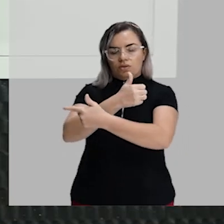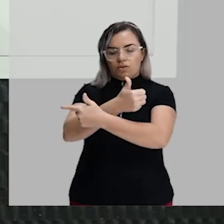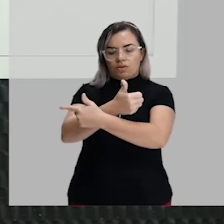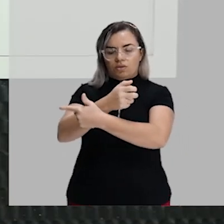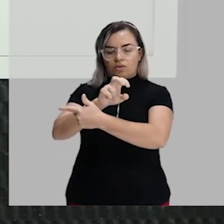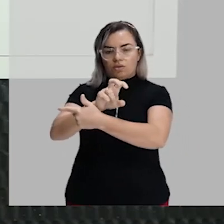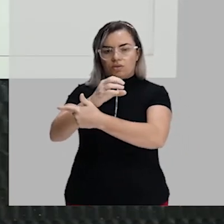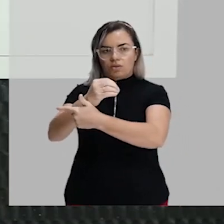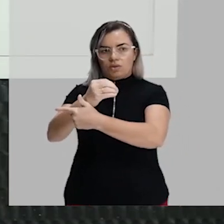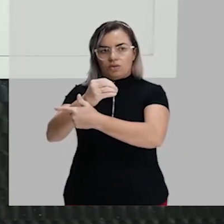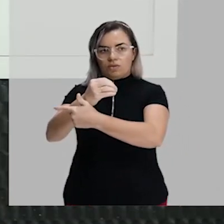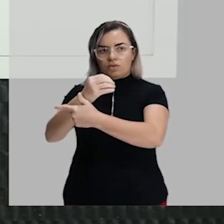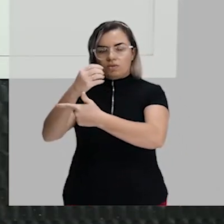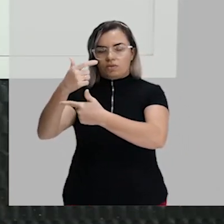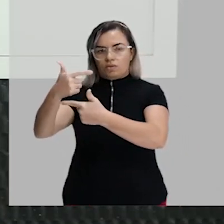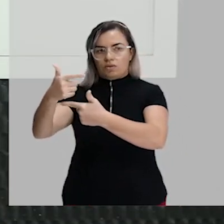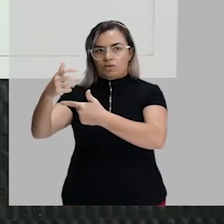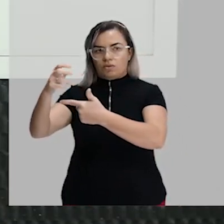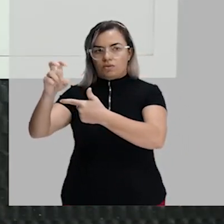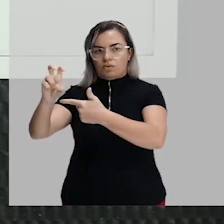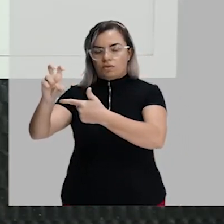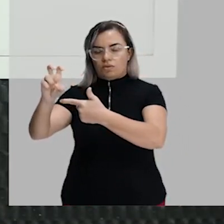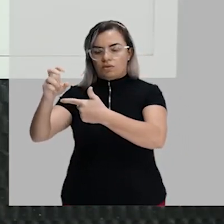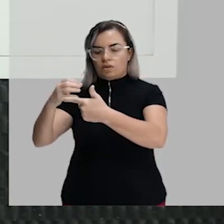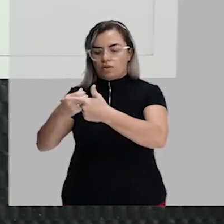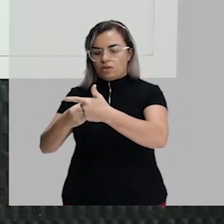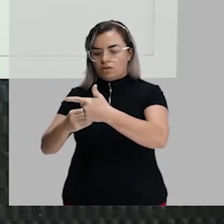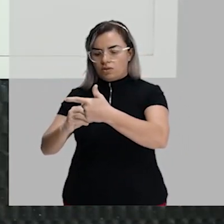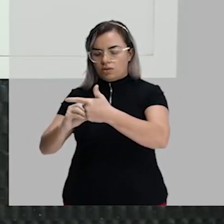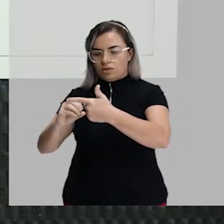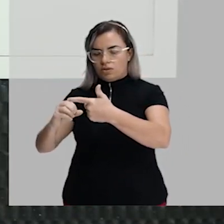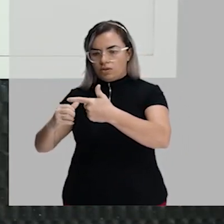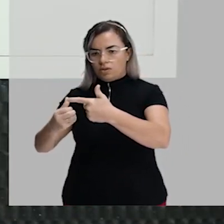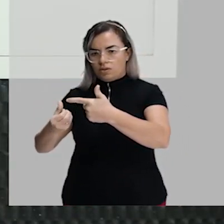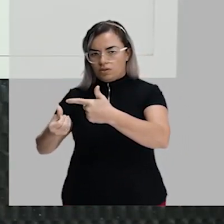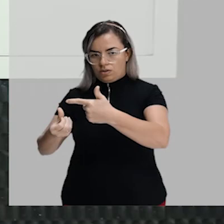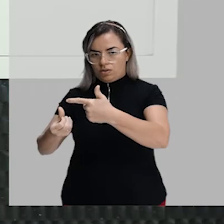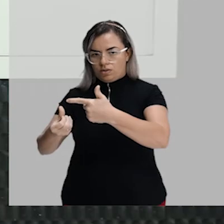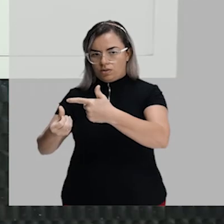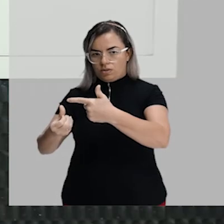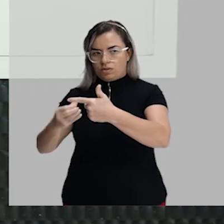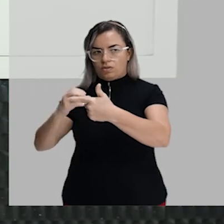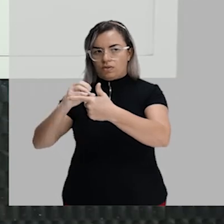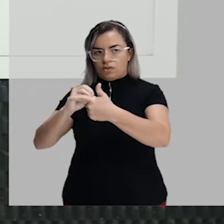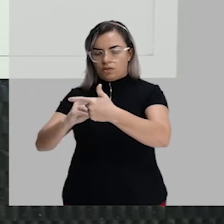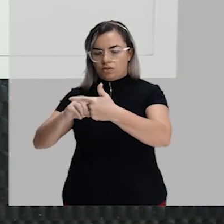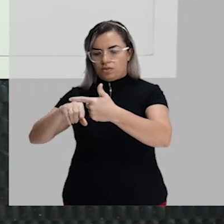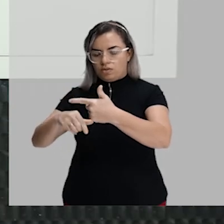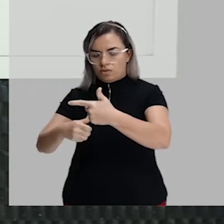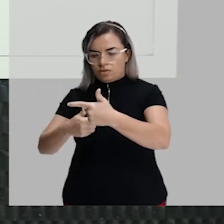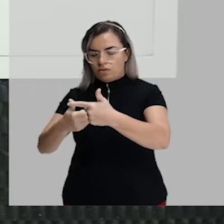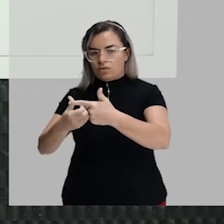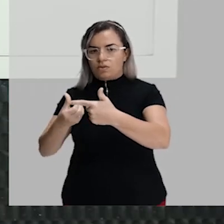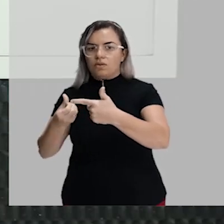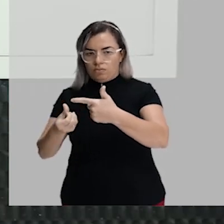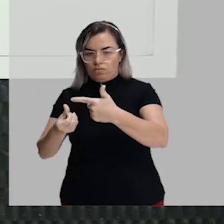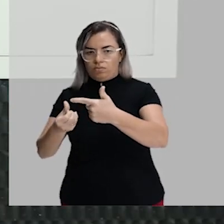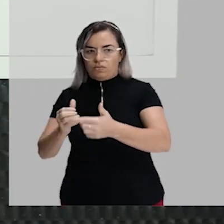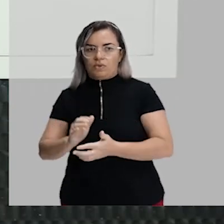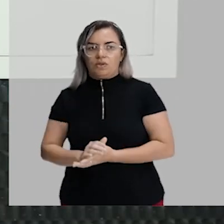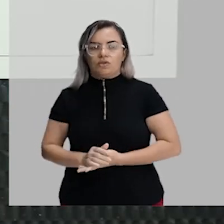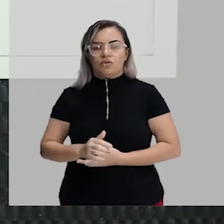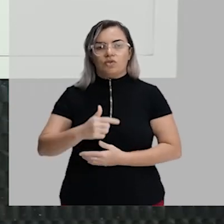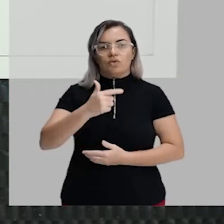6. É isso? Porque de 2 em 2, o 25, nós temos o valor igual a 50,